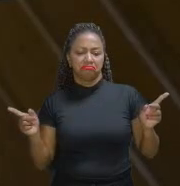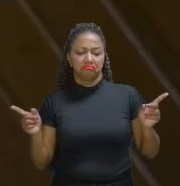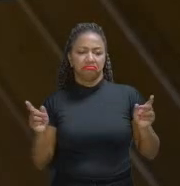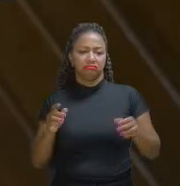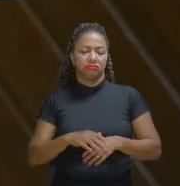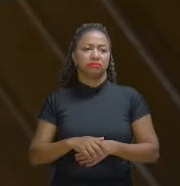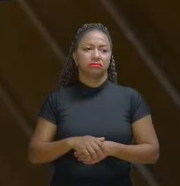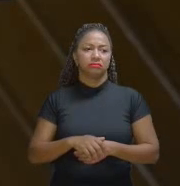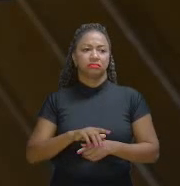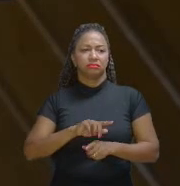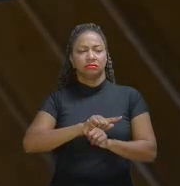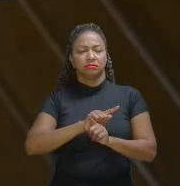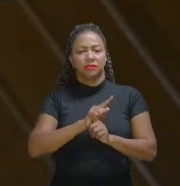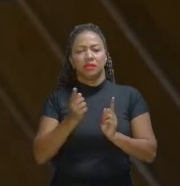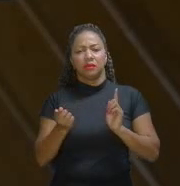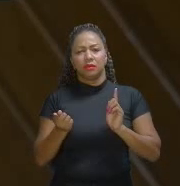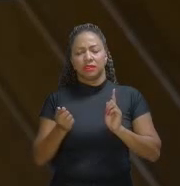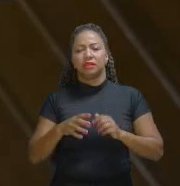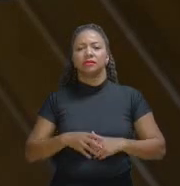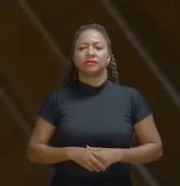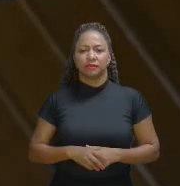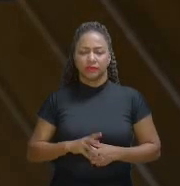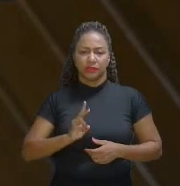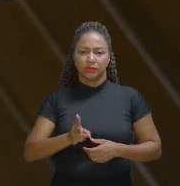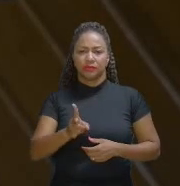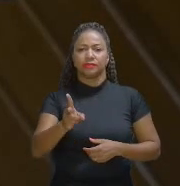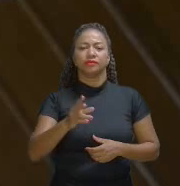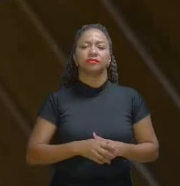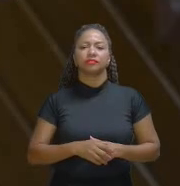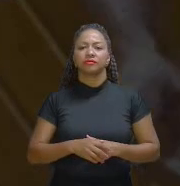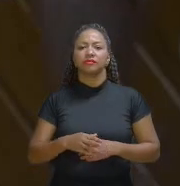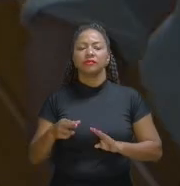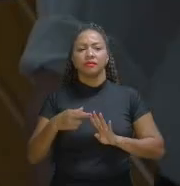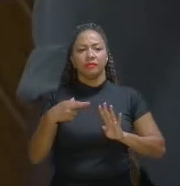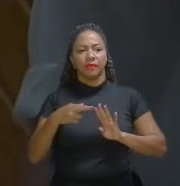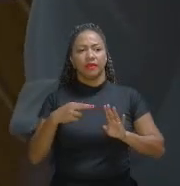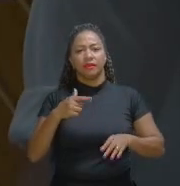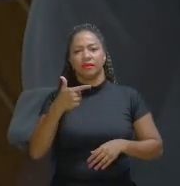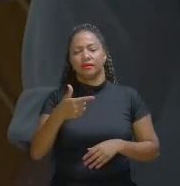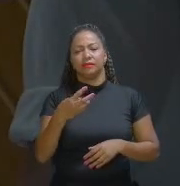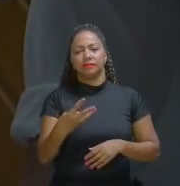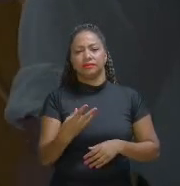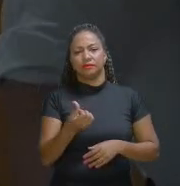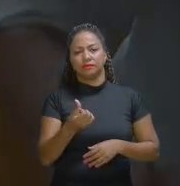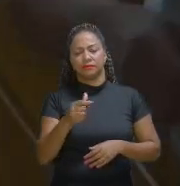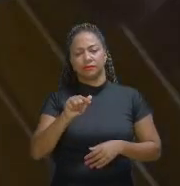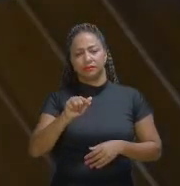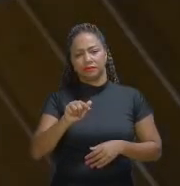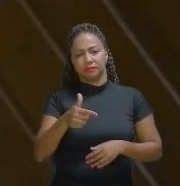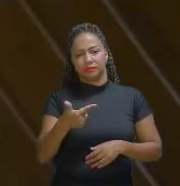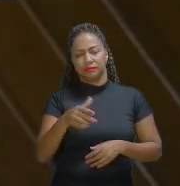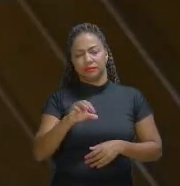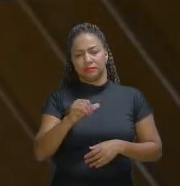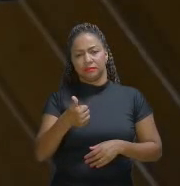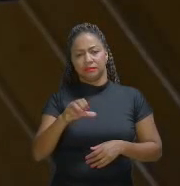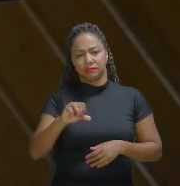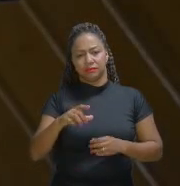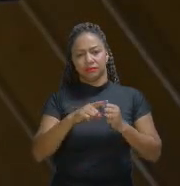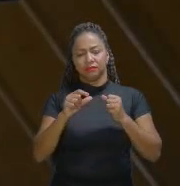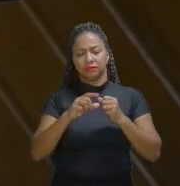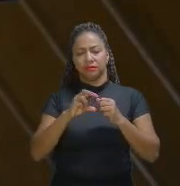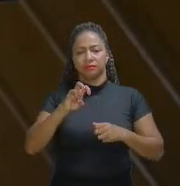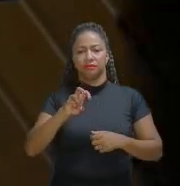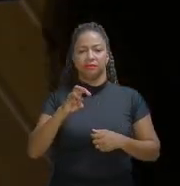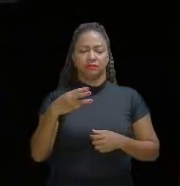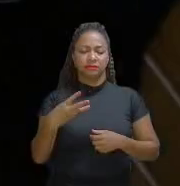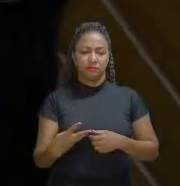à unanimidade. Vossa Excelência pode prosseguir. A resolução 23.607 de 2019, no artigo